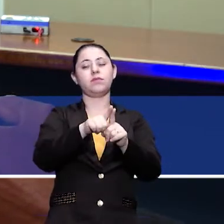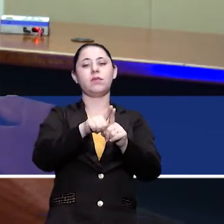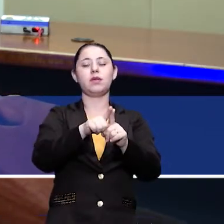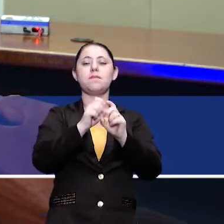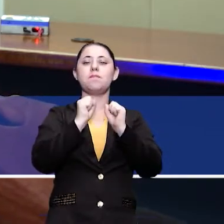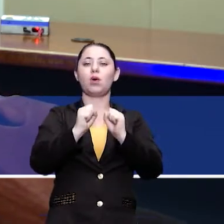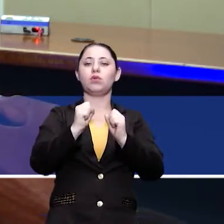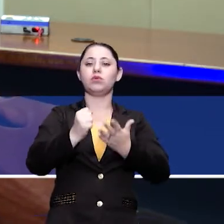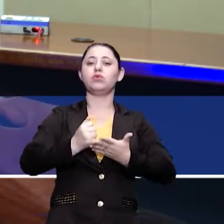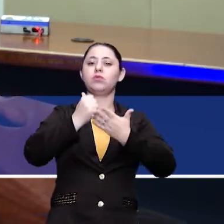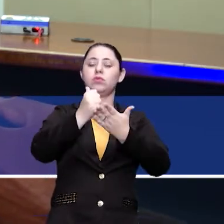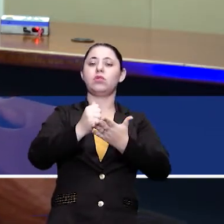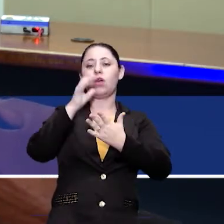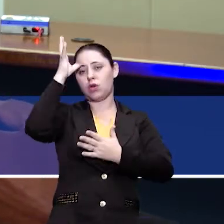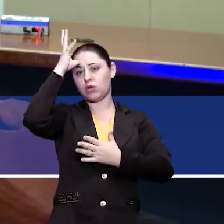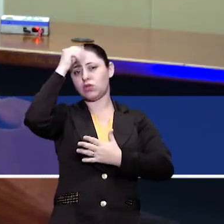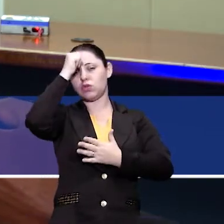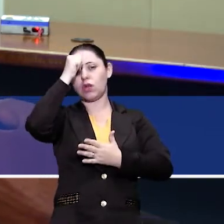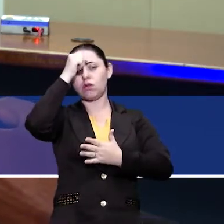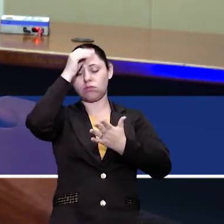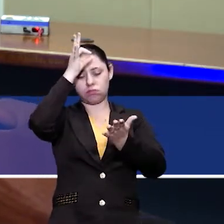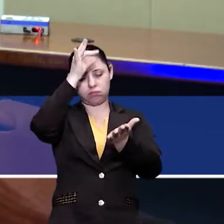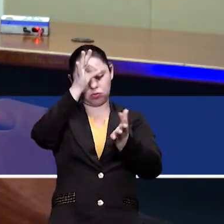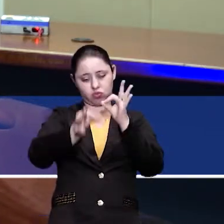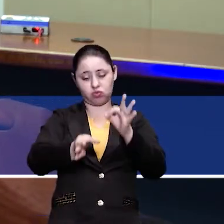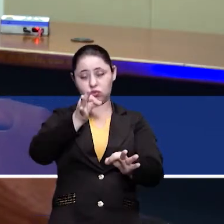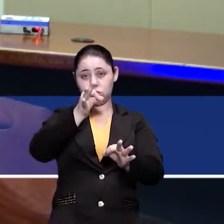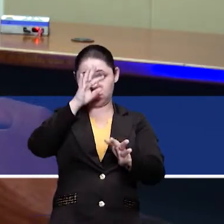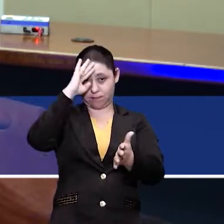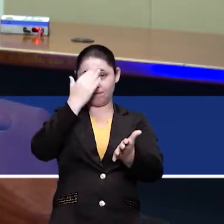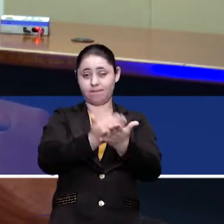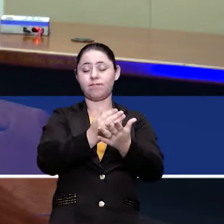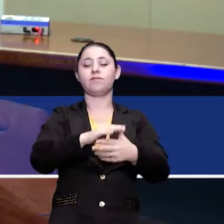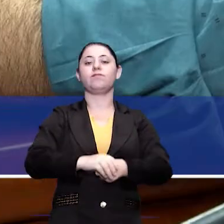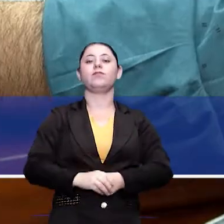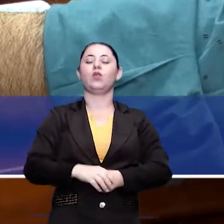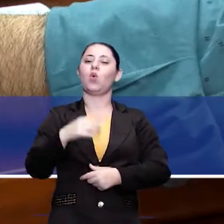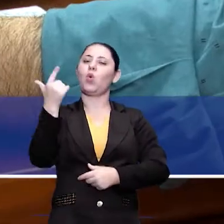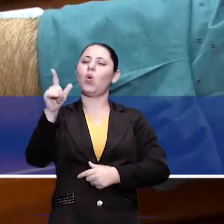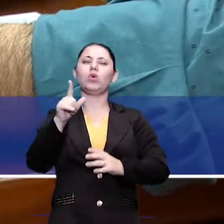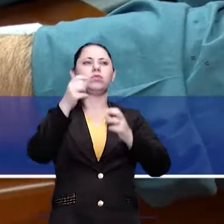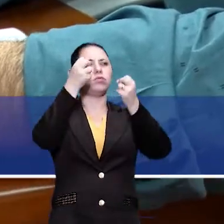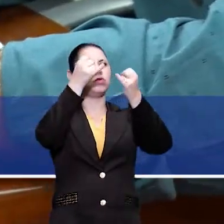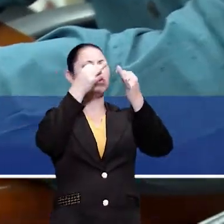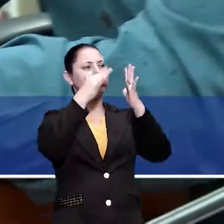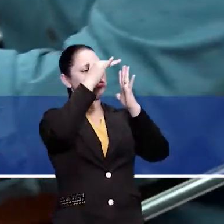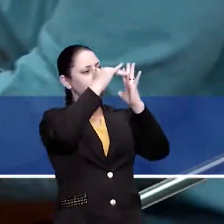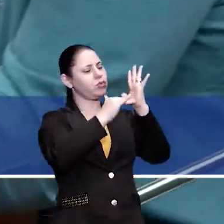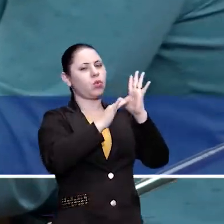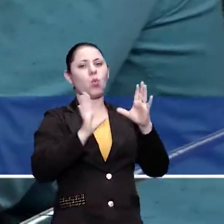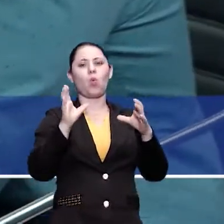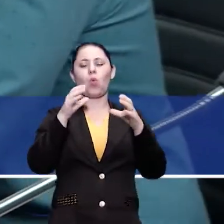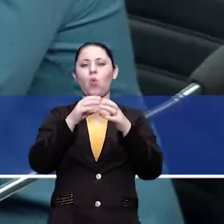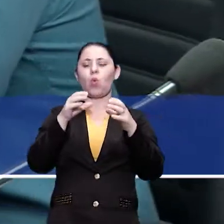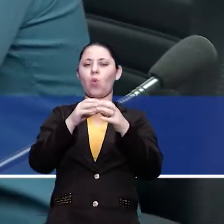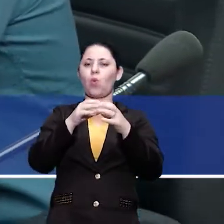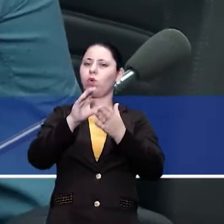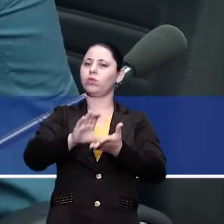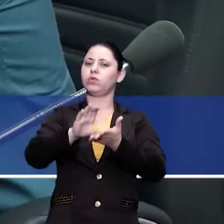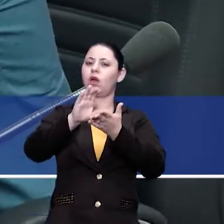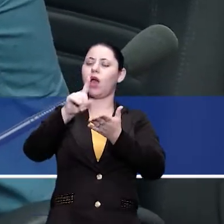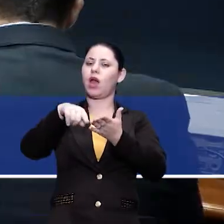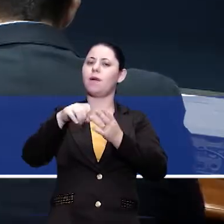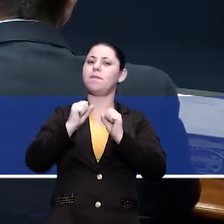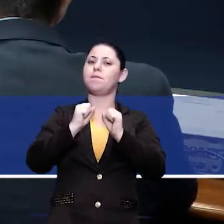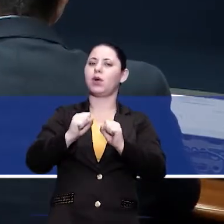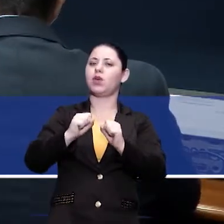Energisa. Isso tudo nos permitirá um resultado confiável, sério e justo. Outro ponto debatido pelos parlamentares, membros da